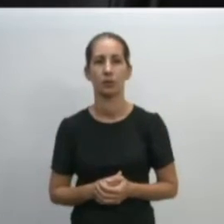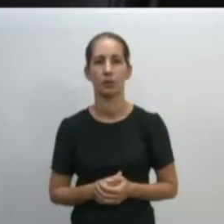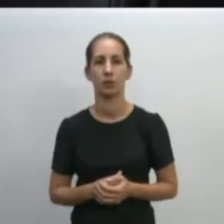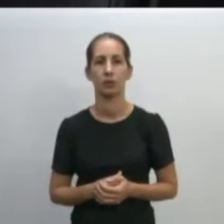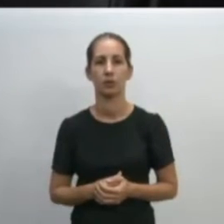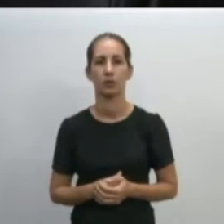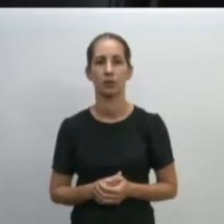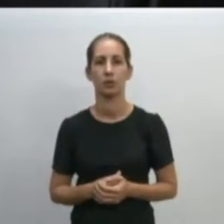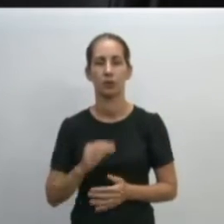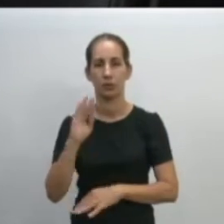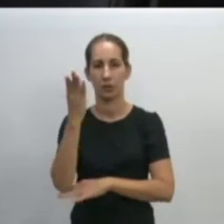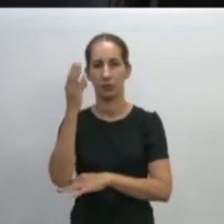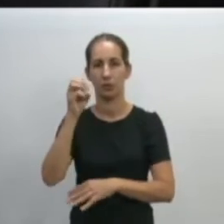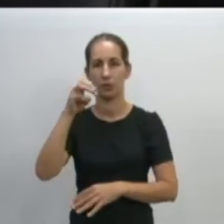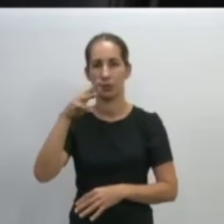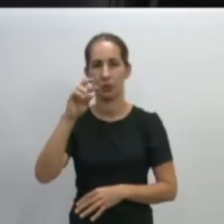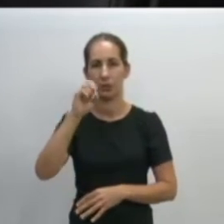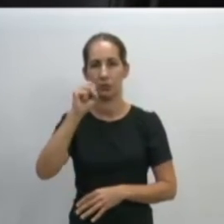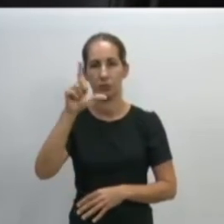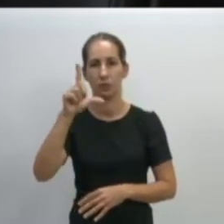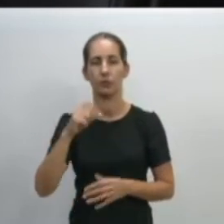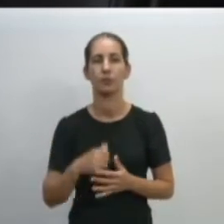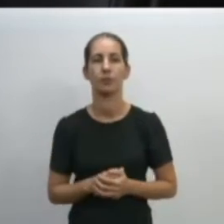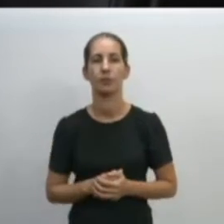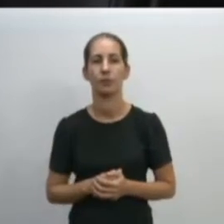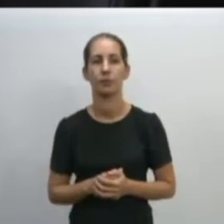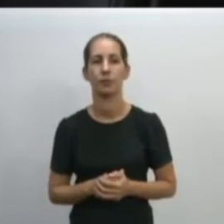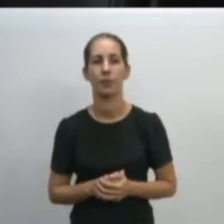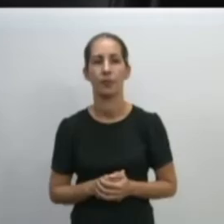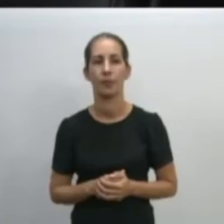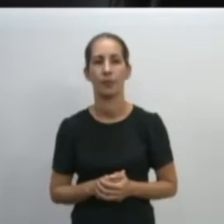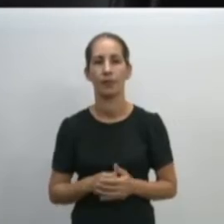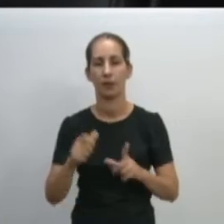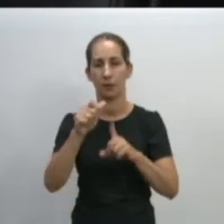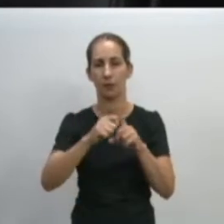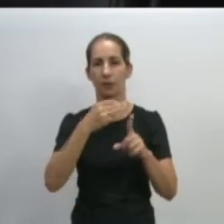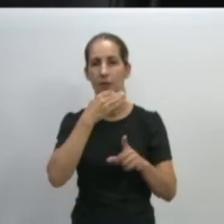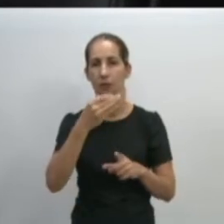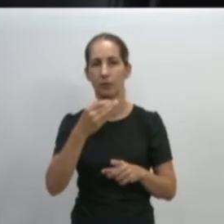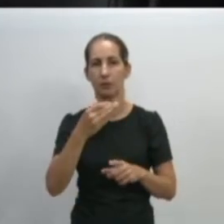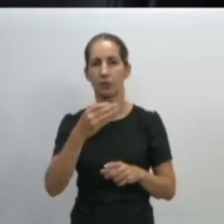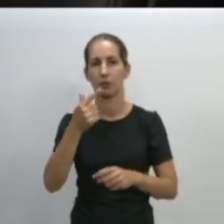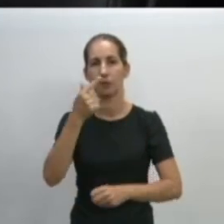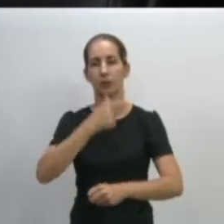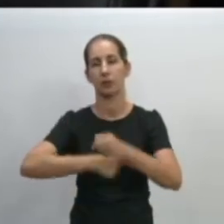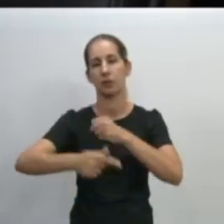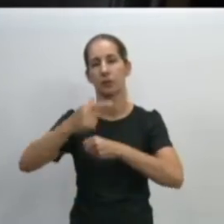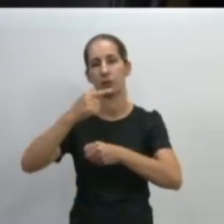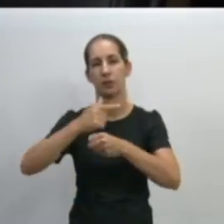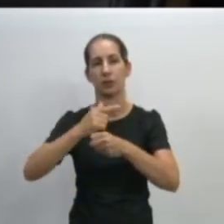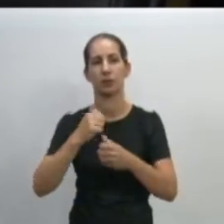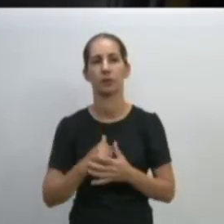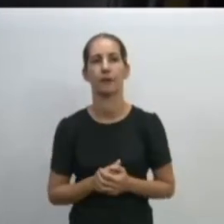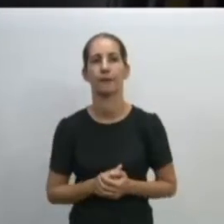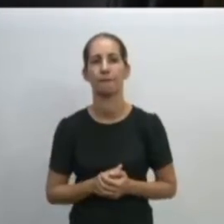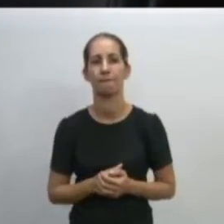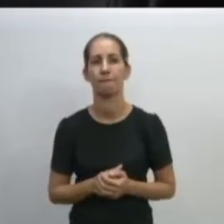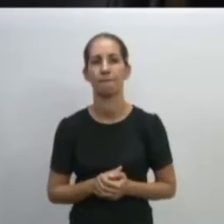árvore de Mirassol denominada em dezembro de 2007.